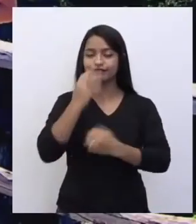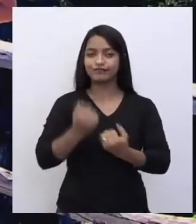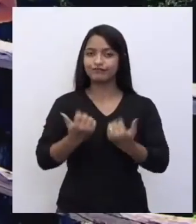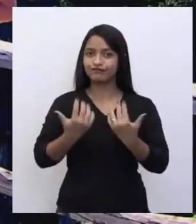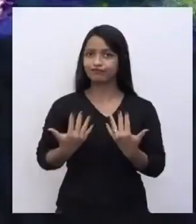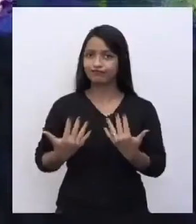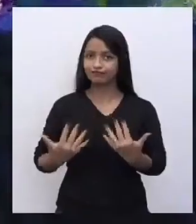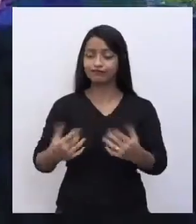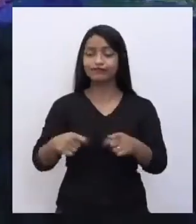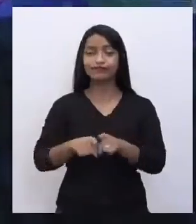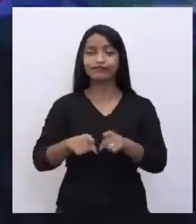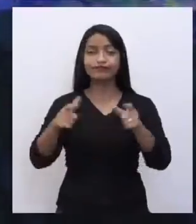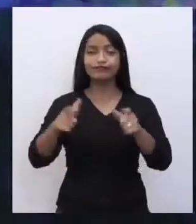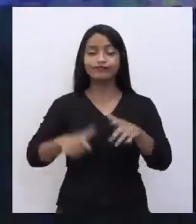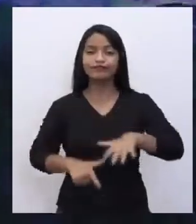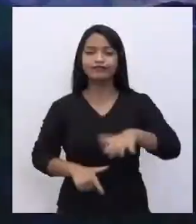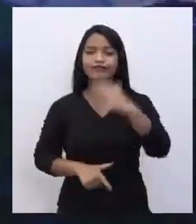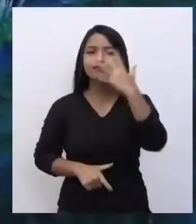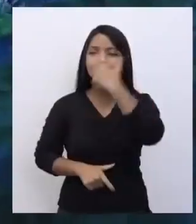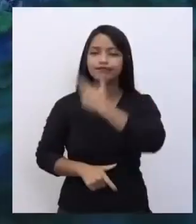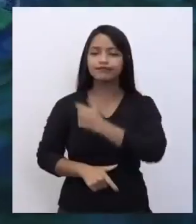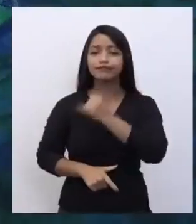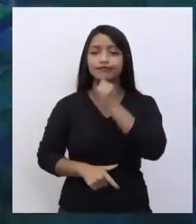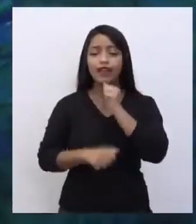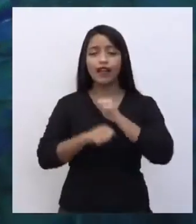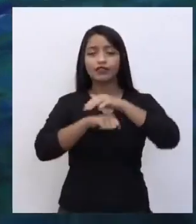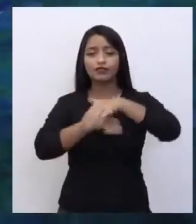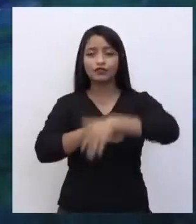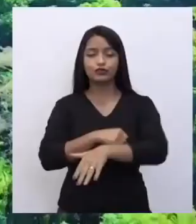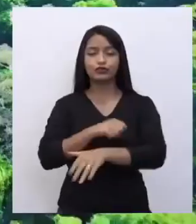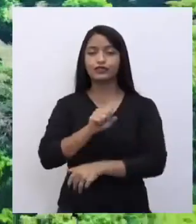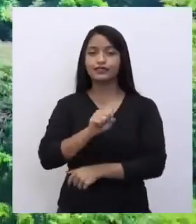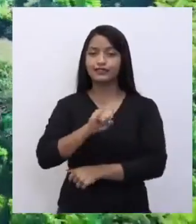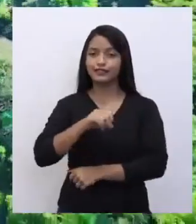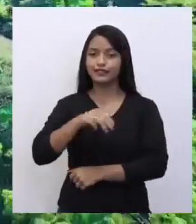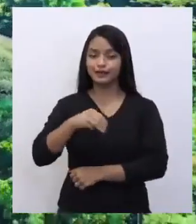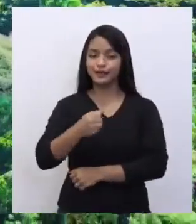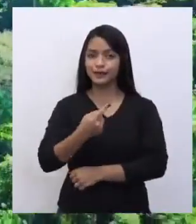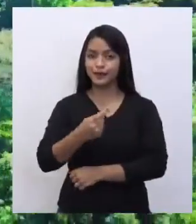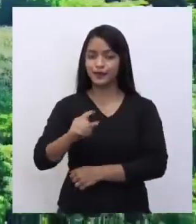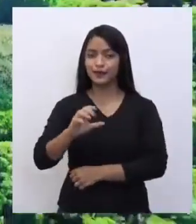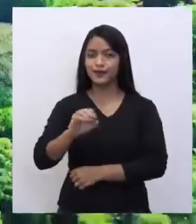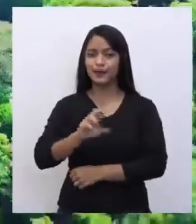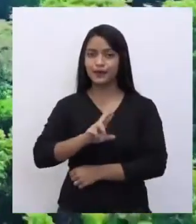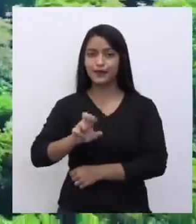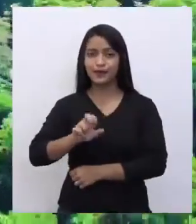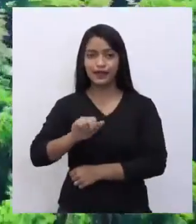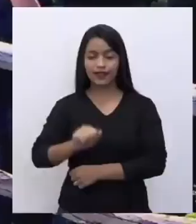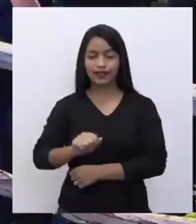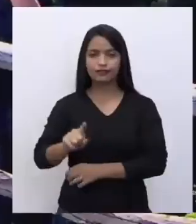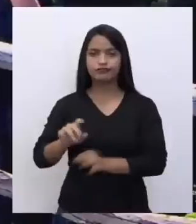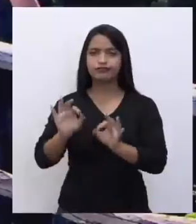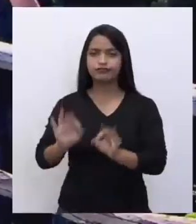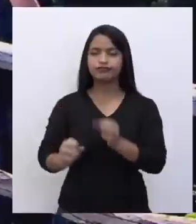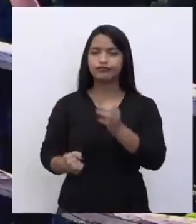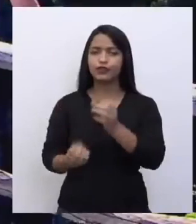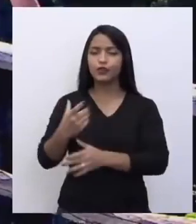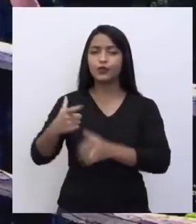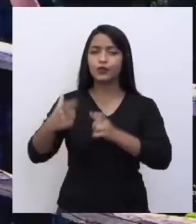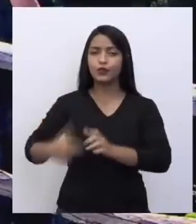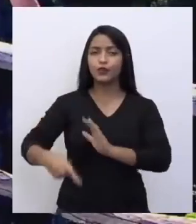locais belíssimos, como a Cachoeira de Simão Correia. Estabelecer um parque nacional é a garantia de que, no